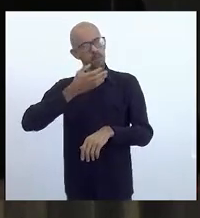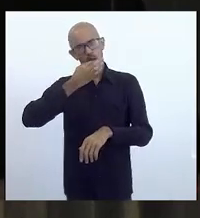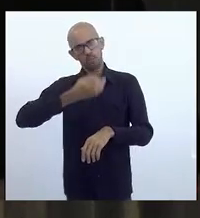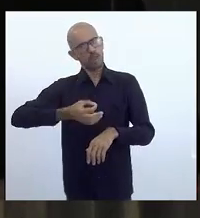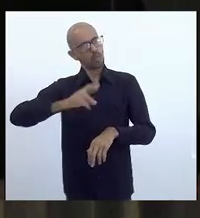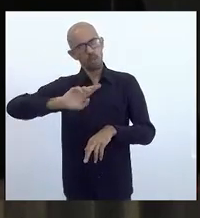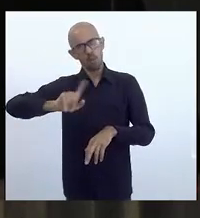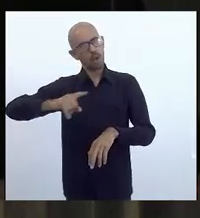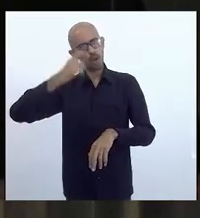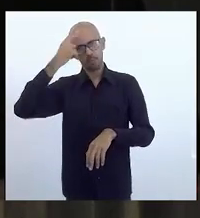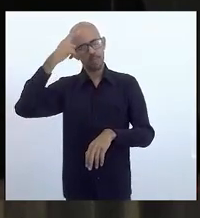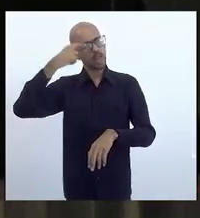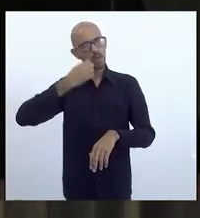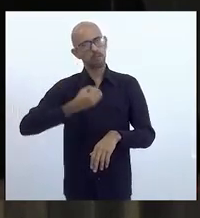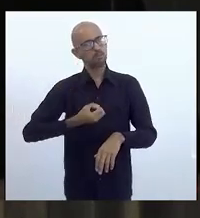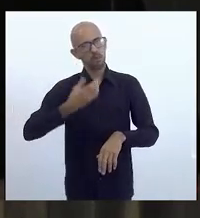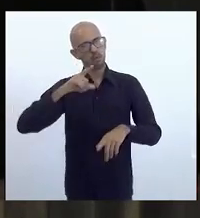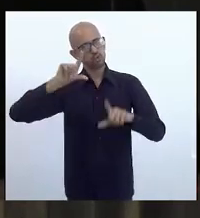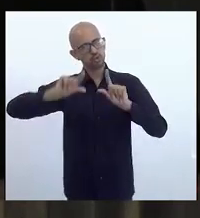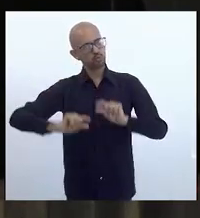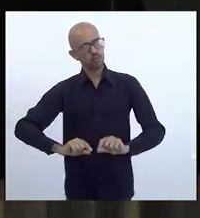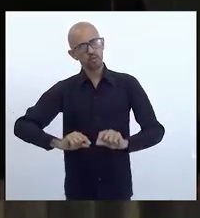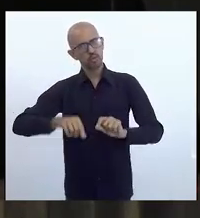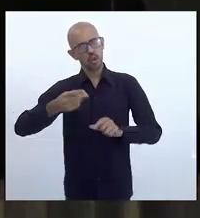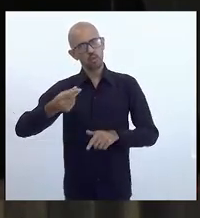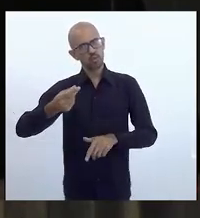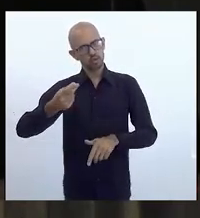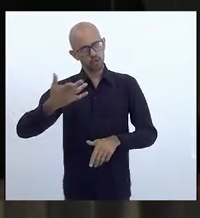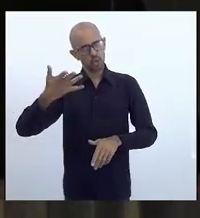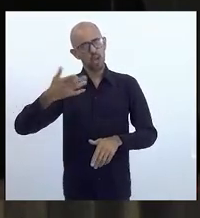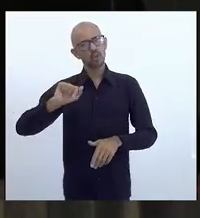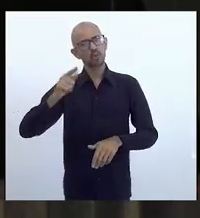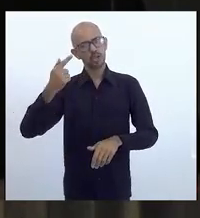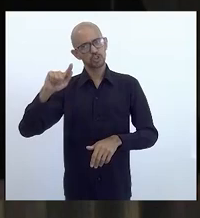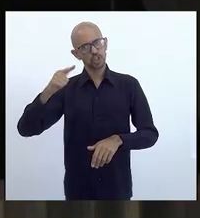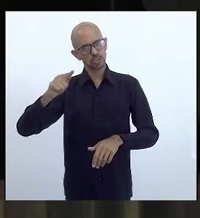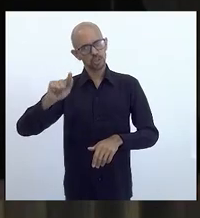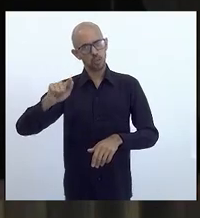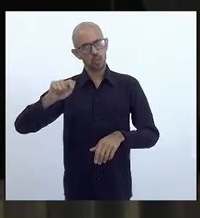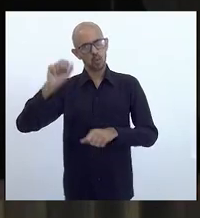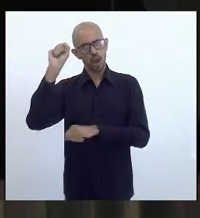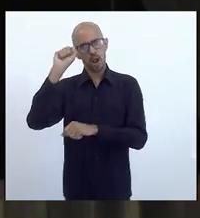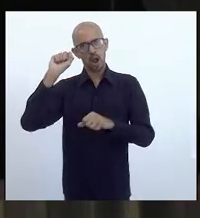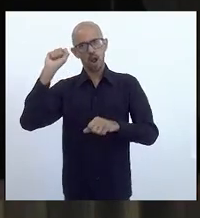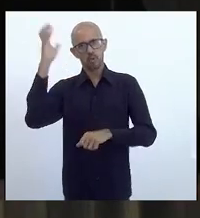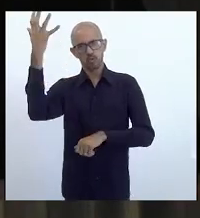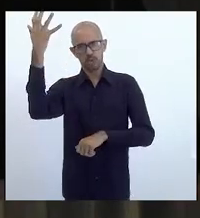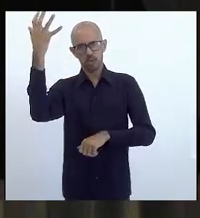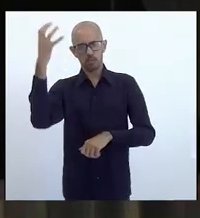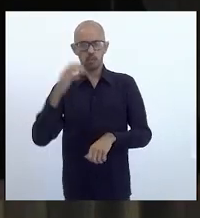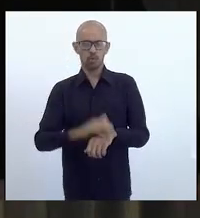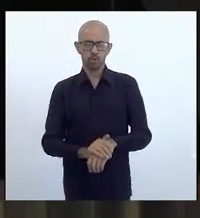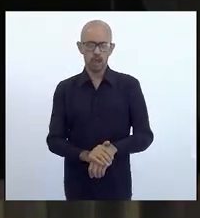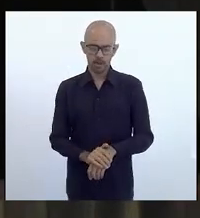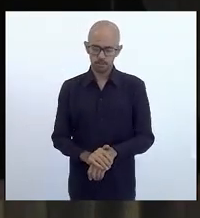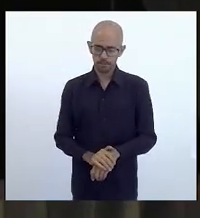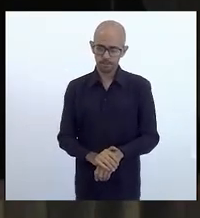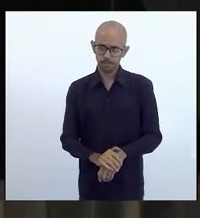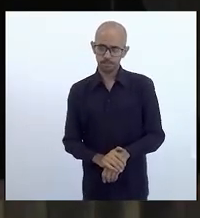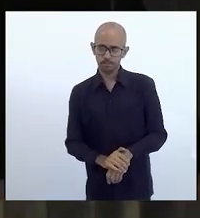ter uma redução exatamente na gestão ambiental. tivemos um aumento, um crescimento